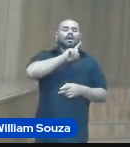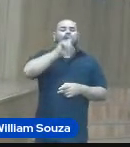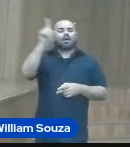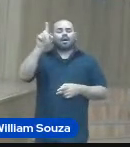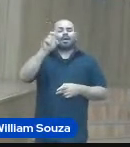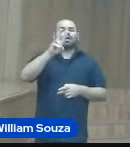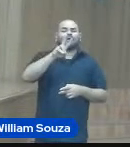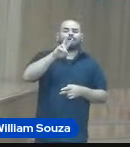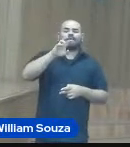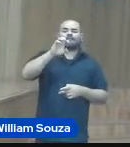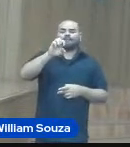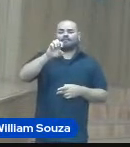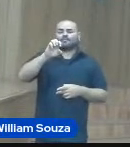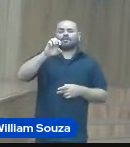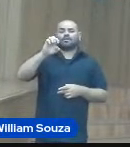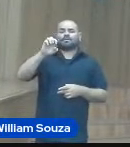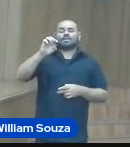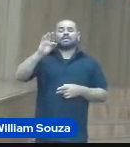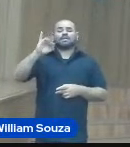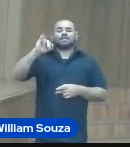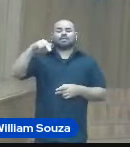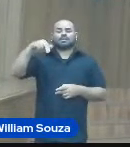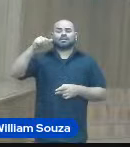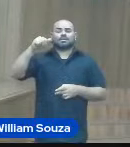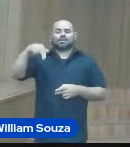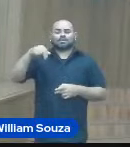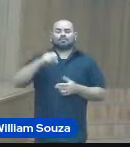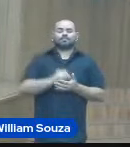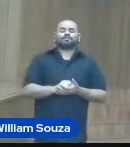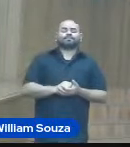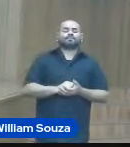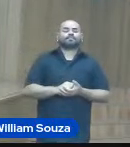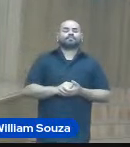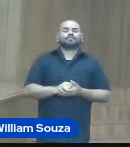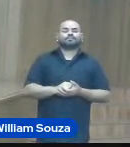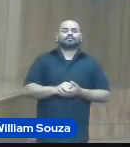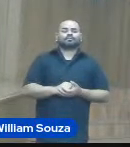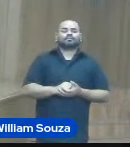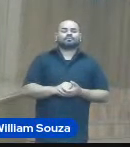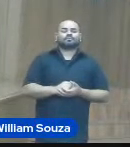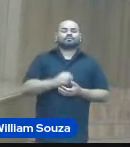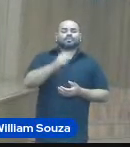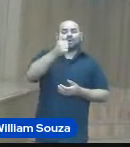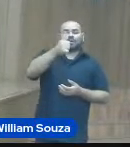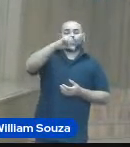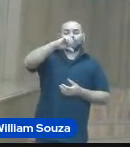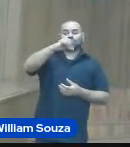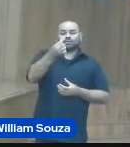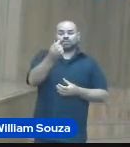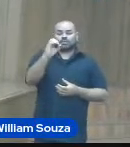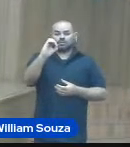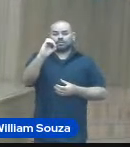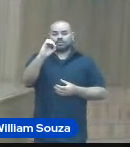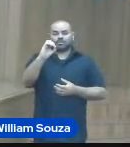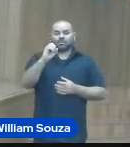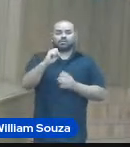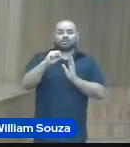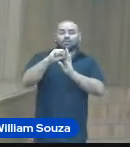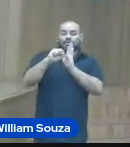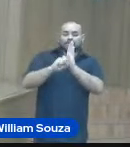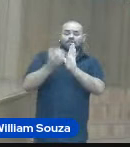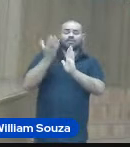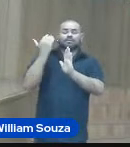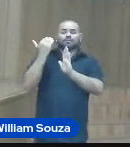crises. E eu digo para vocês, nunca houve, na década de 60 do século passado, nunca houve